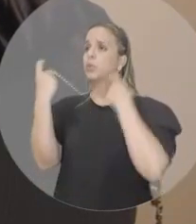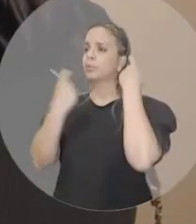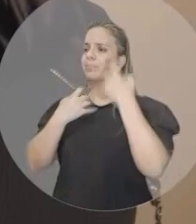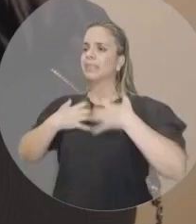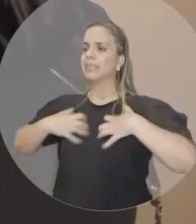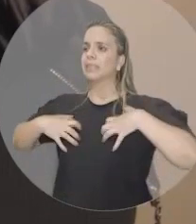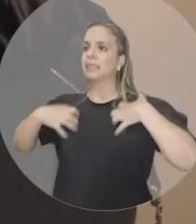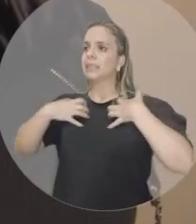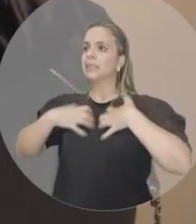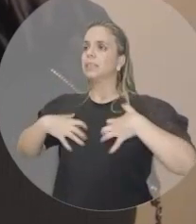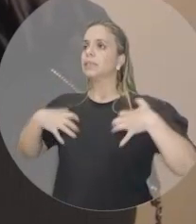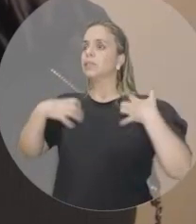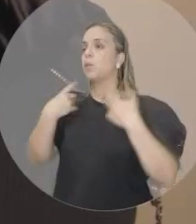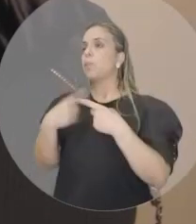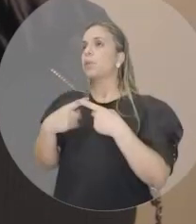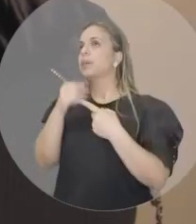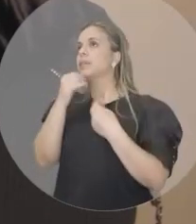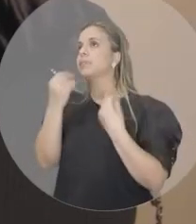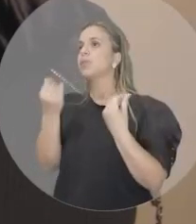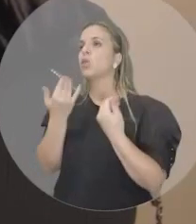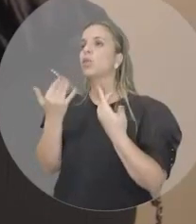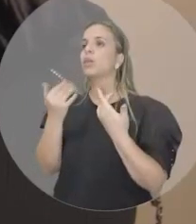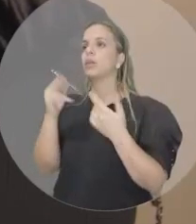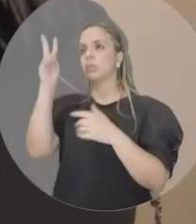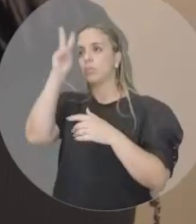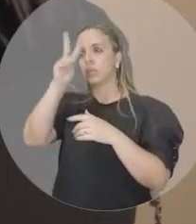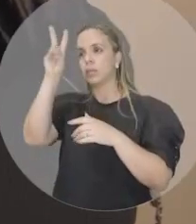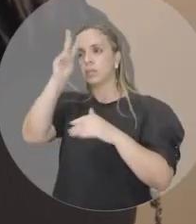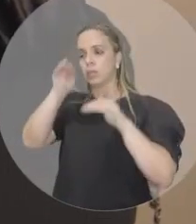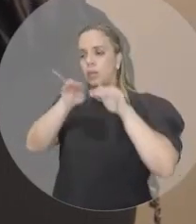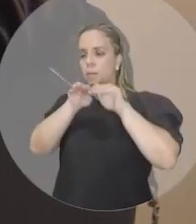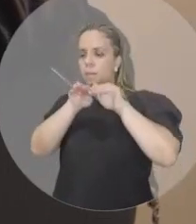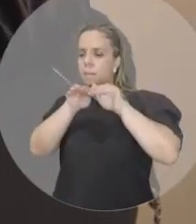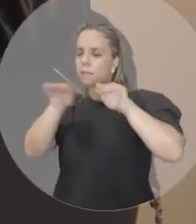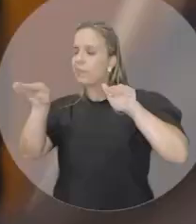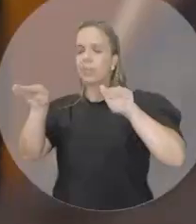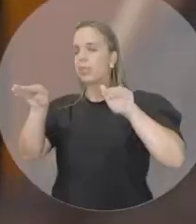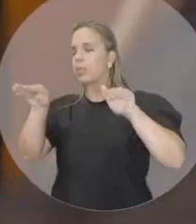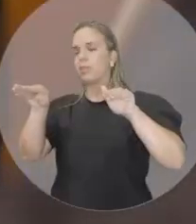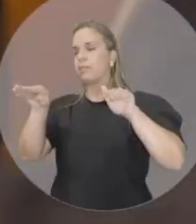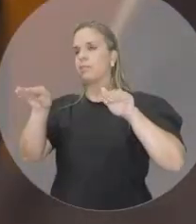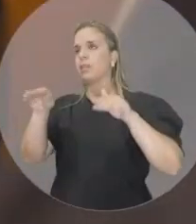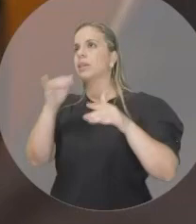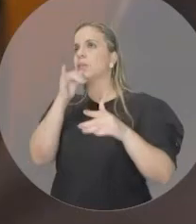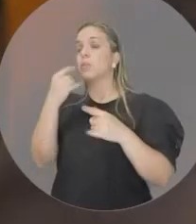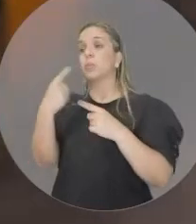preocupada, porque eu não queria que fosse linear, que o tempo fosse linear.